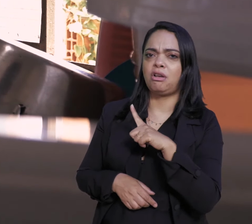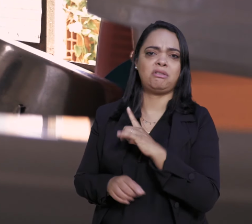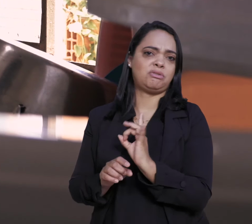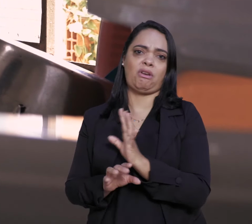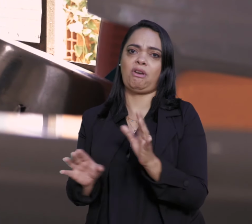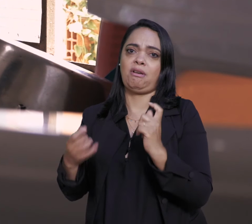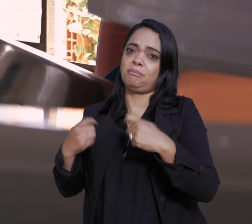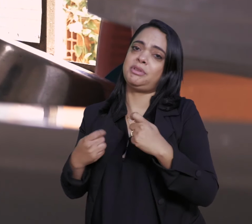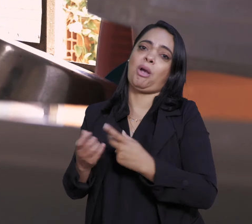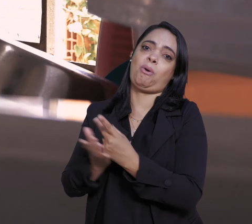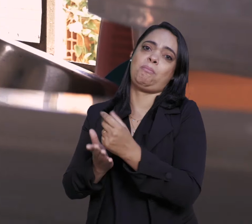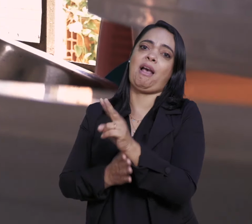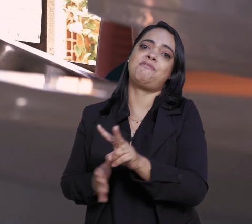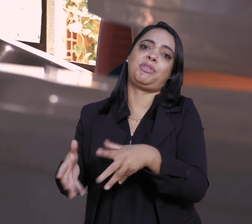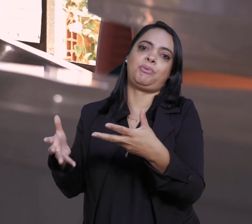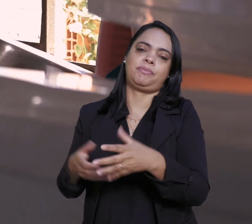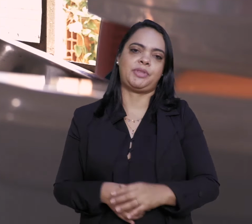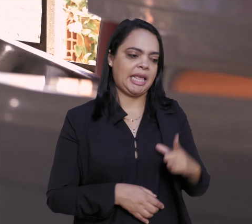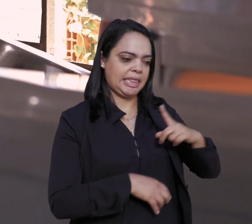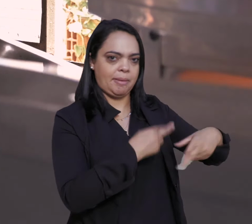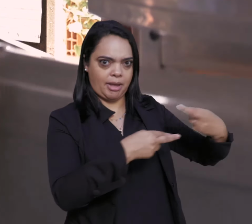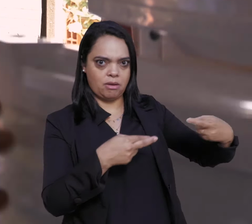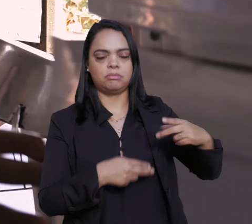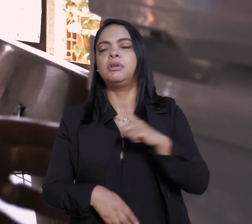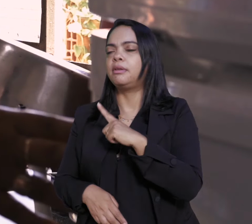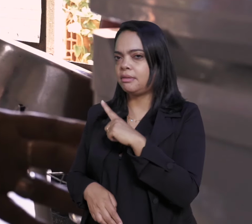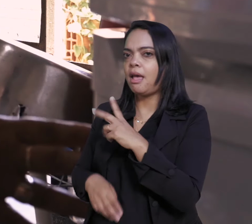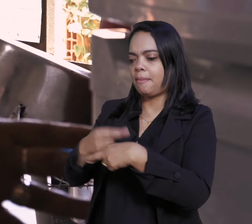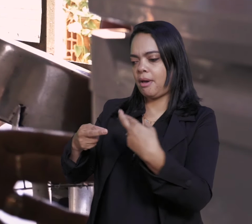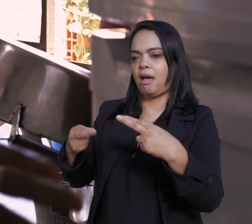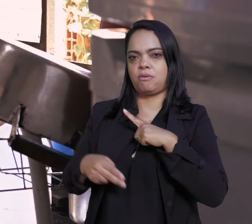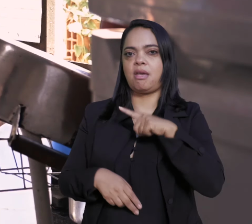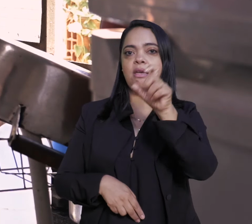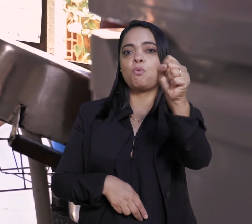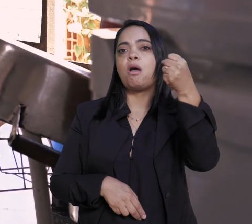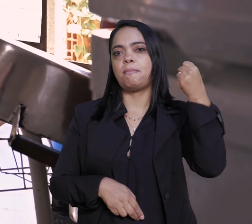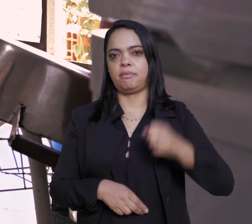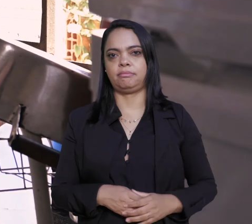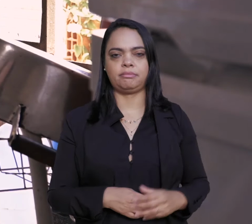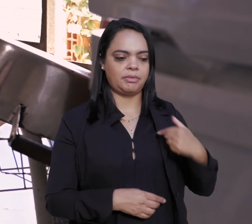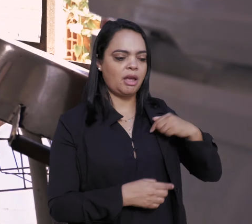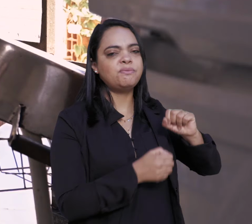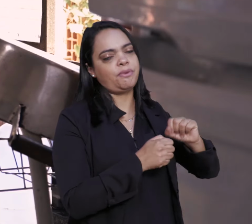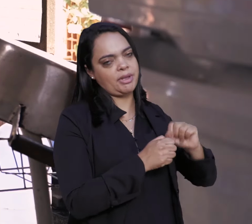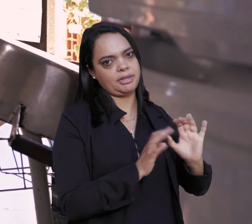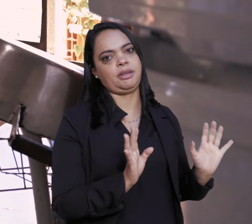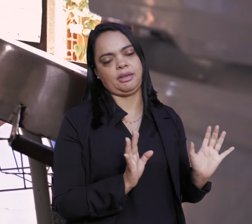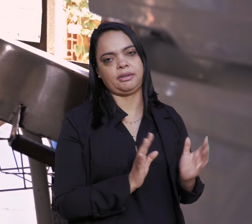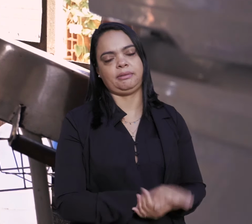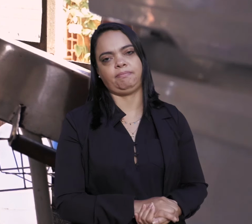sem verdura, tá precisando comprar. Tem macarrão? Tem macarrão, dentro do armário. Não, vou fazer